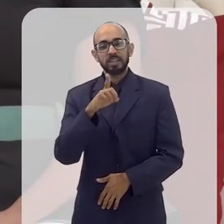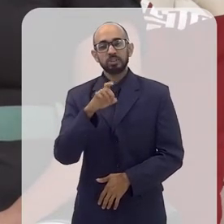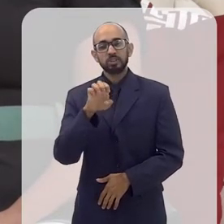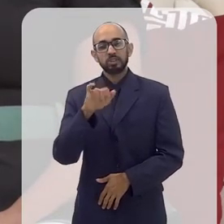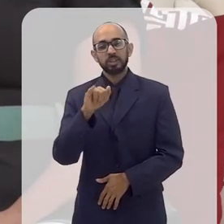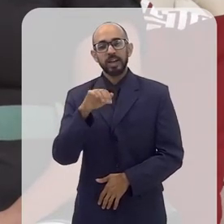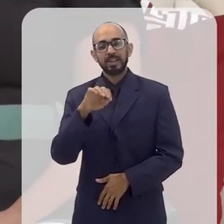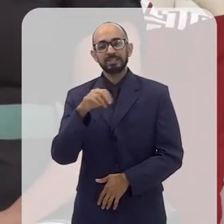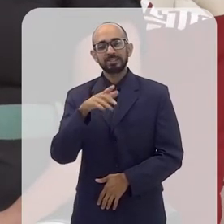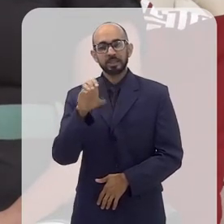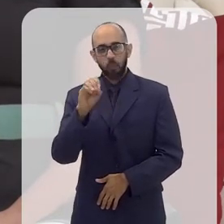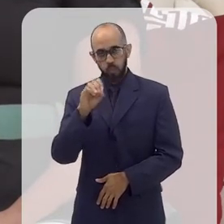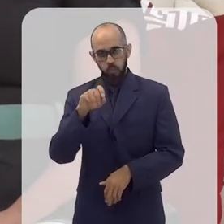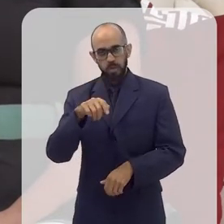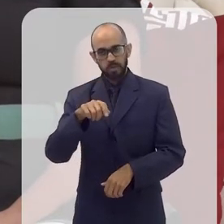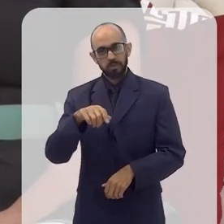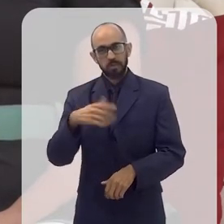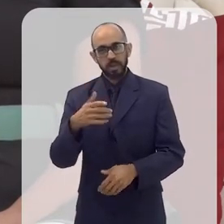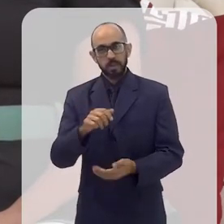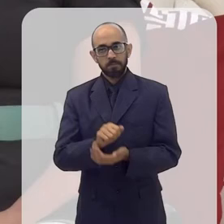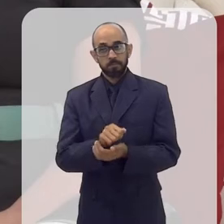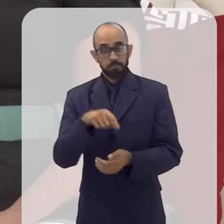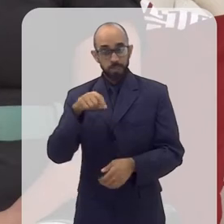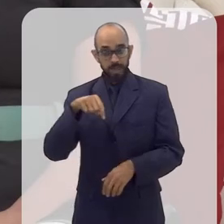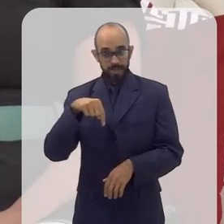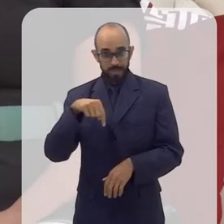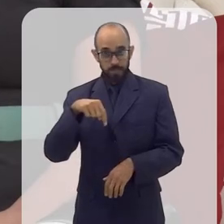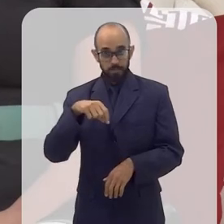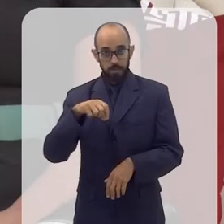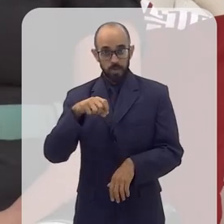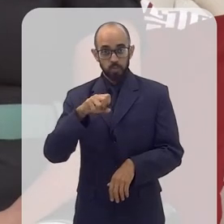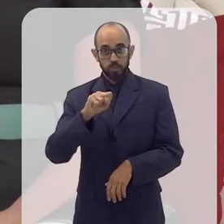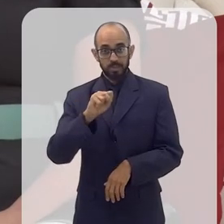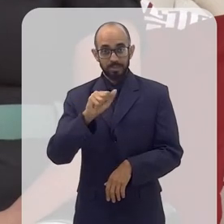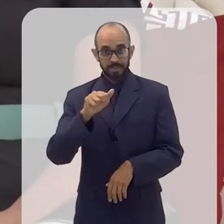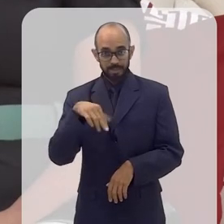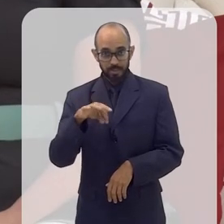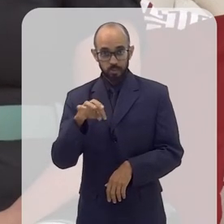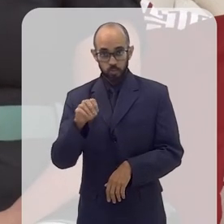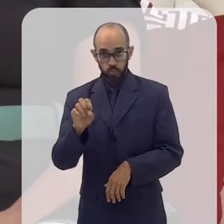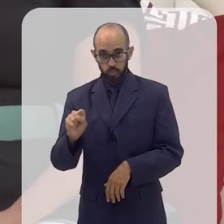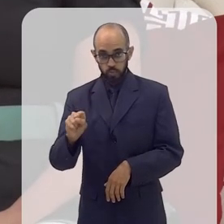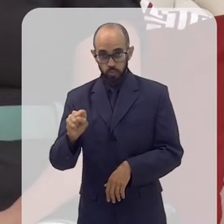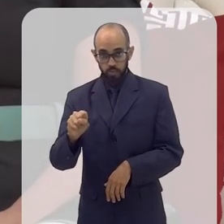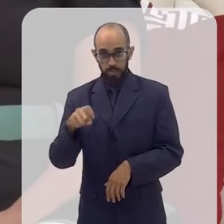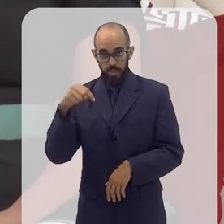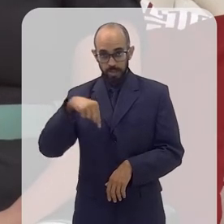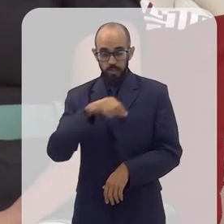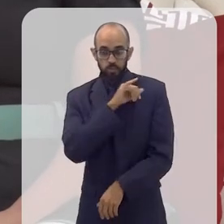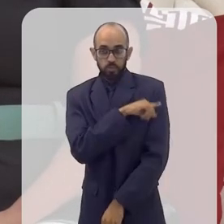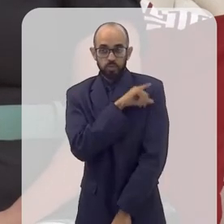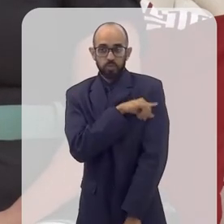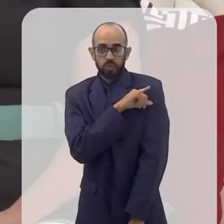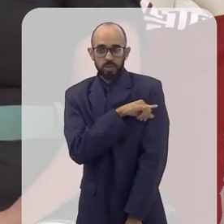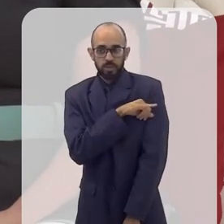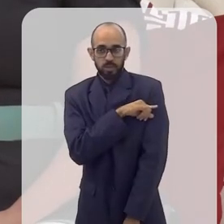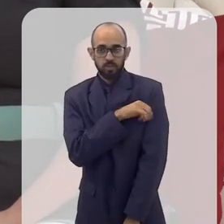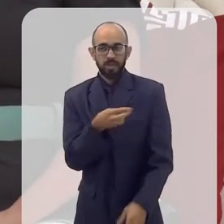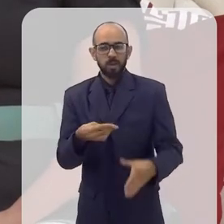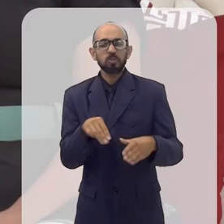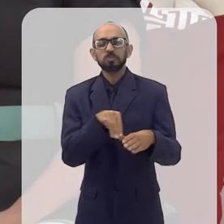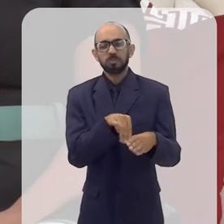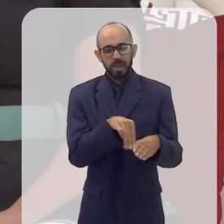dedicação, porque a gente vai dedicar esse templo ao Senhor. Para os santos do Rio de Janeiro, santos são os membros da igreja, né? Certo. É